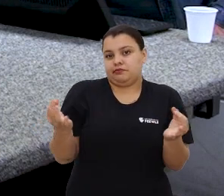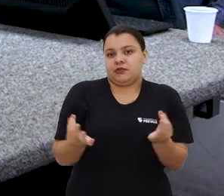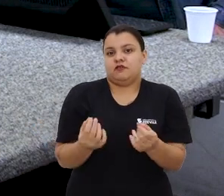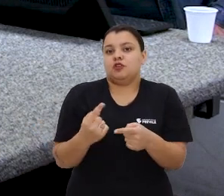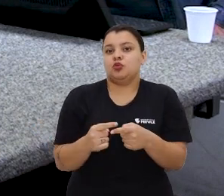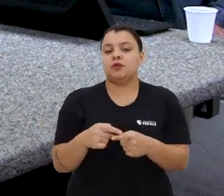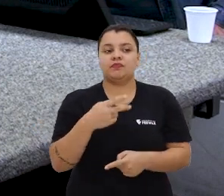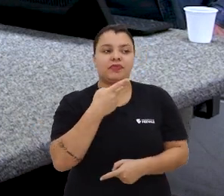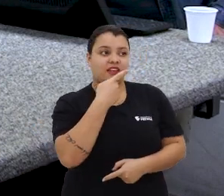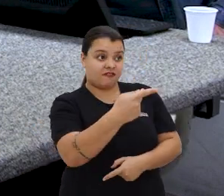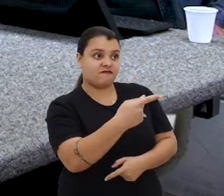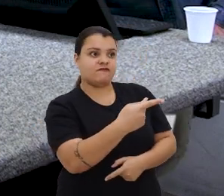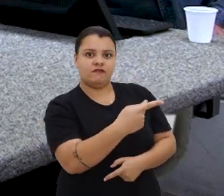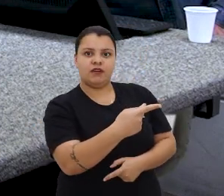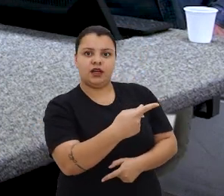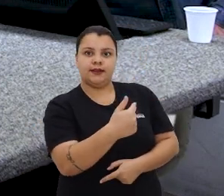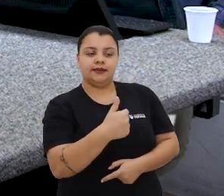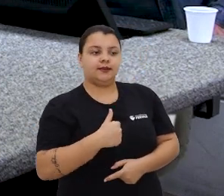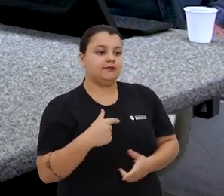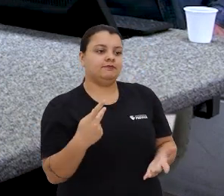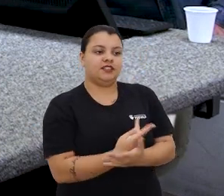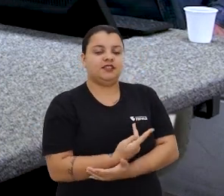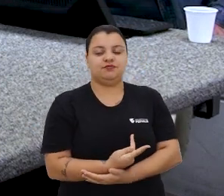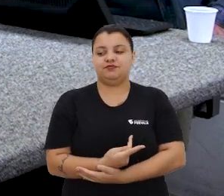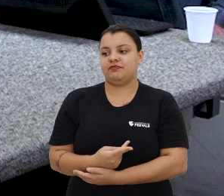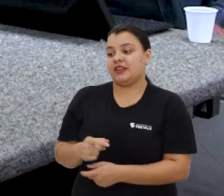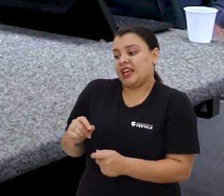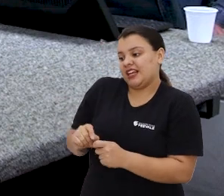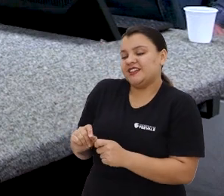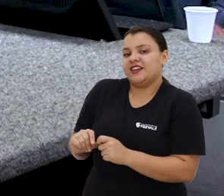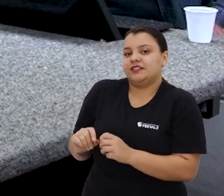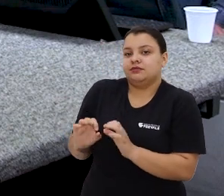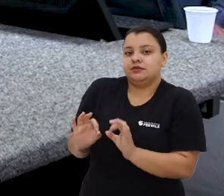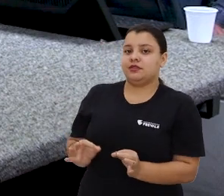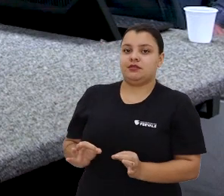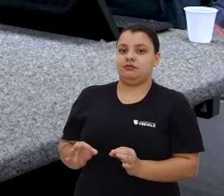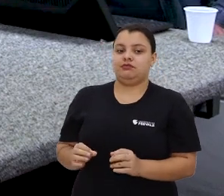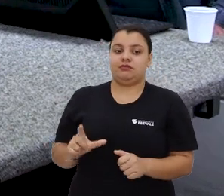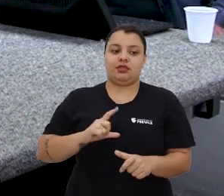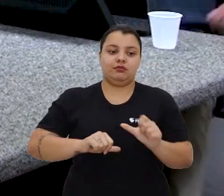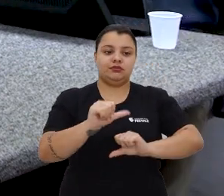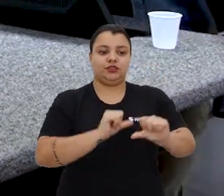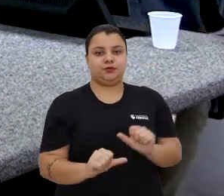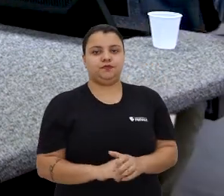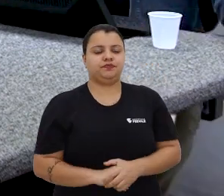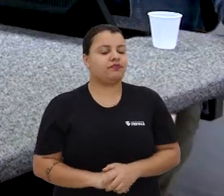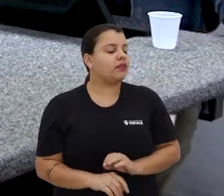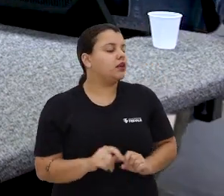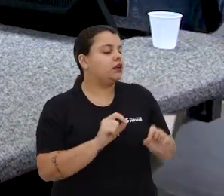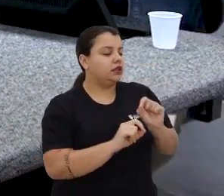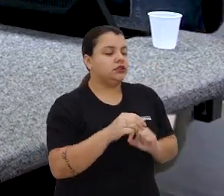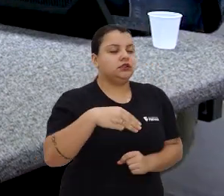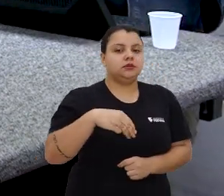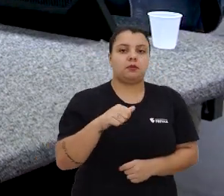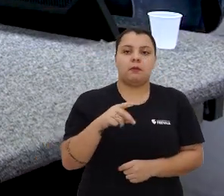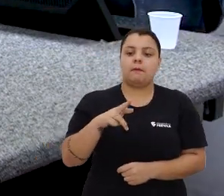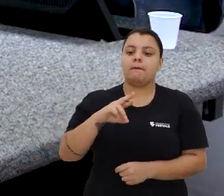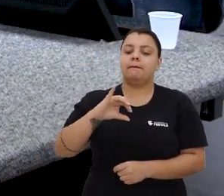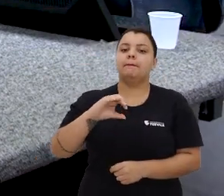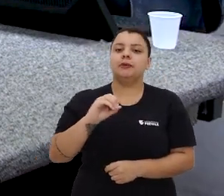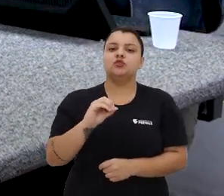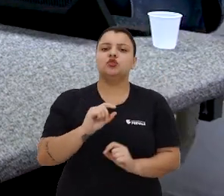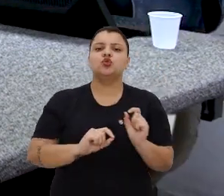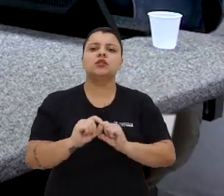tornando um vilão e quem comete acaba sendo a vítima. Há uma inversão no crime. Perfeito. Márcio, o que eu ia te